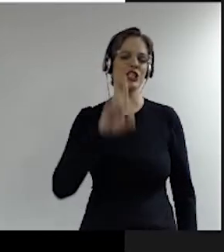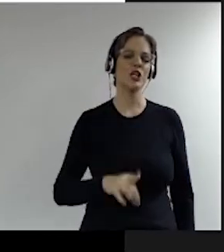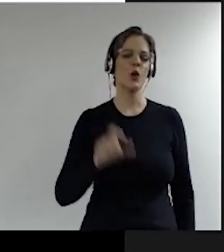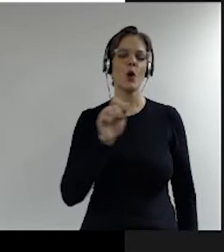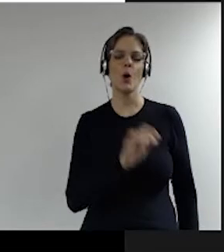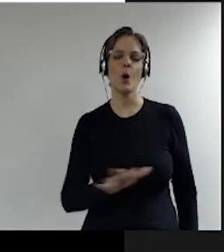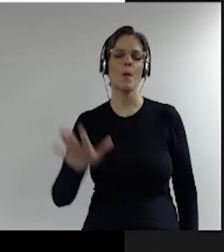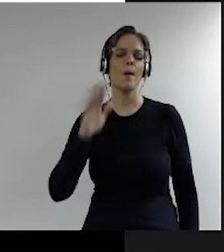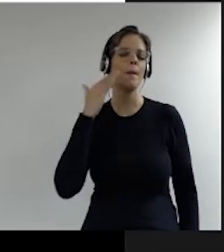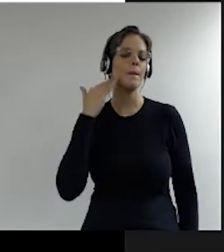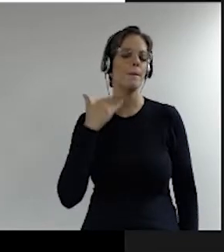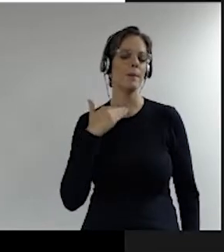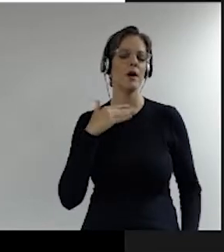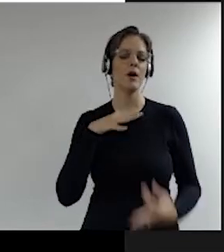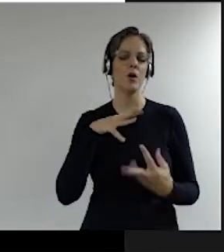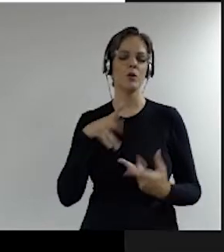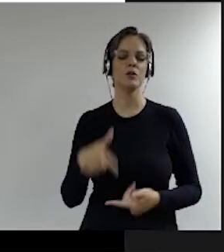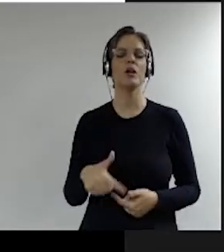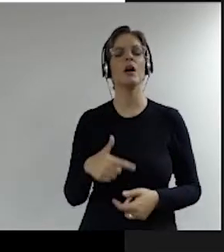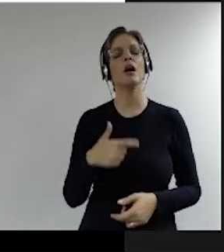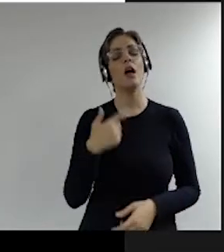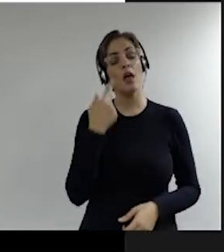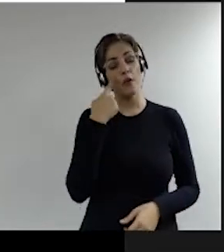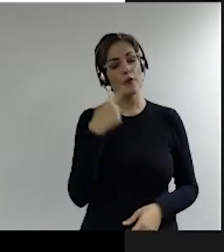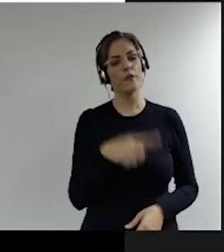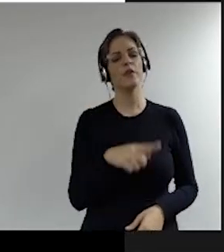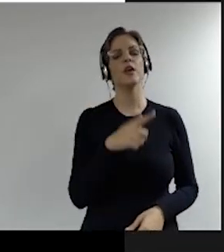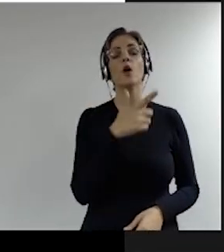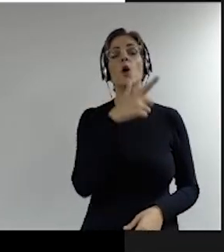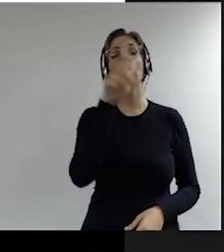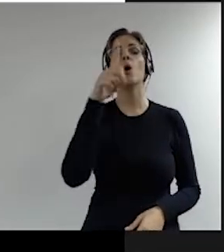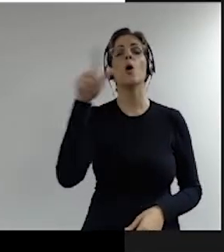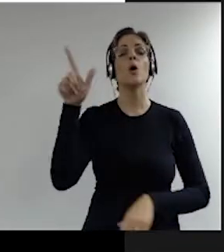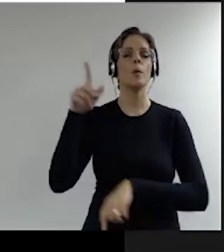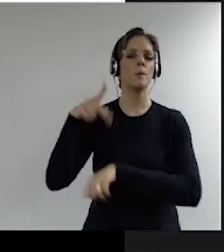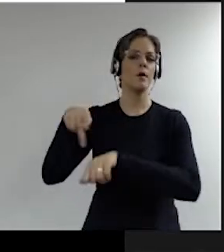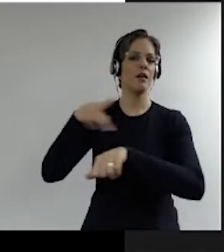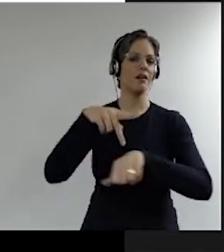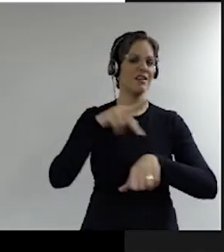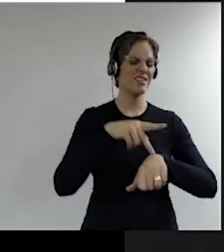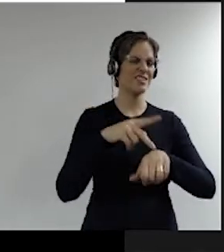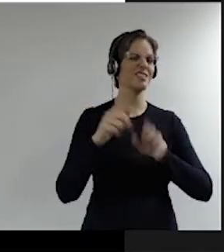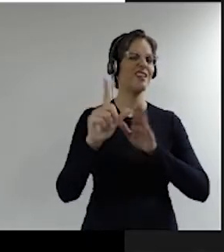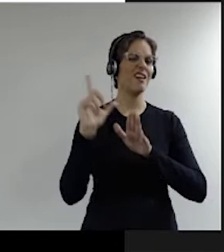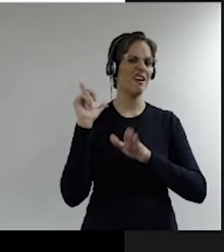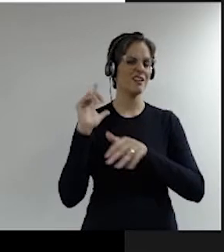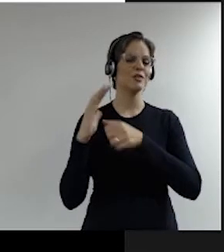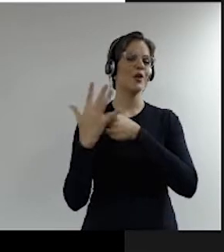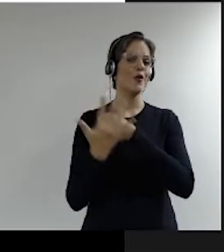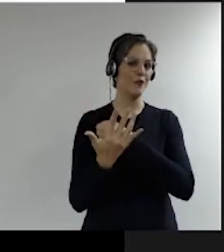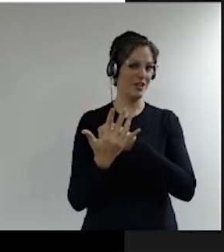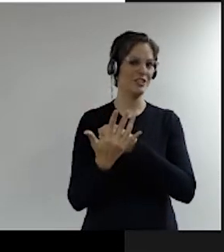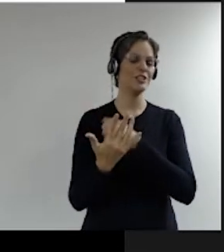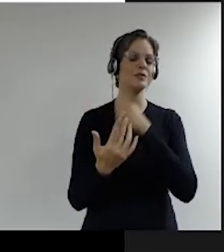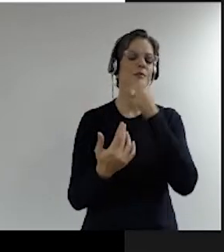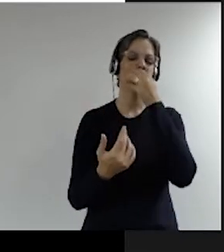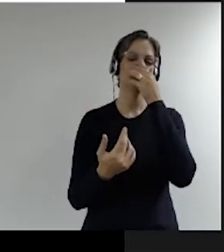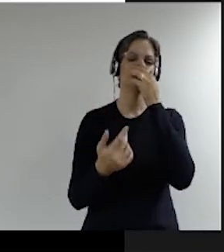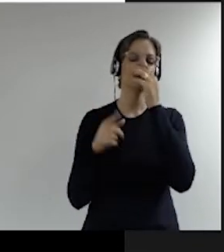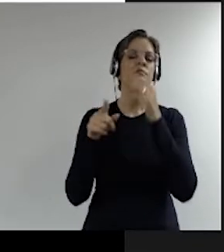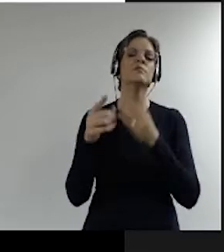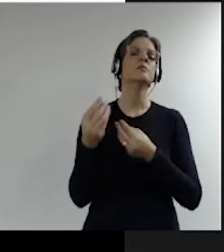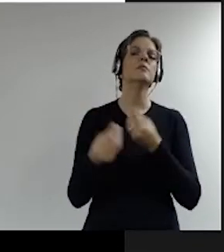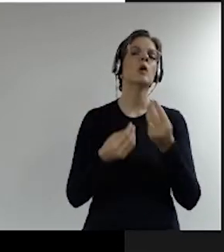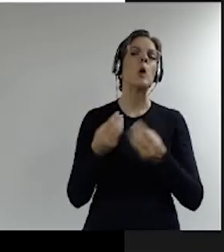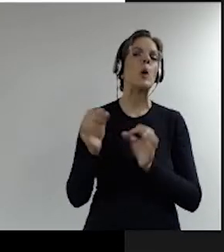eu acabei acompanhando um pouco o que os outros países que entraram na pandemia antes de nós fizeram para